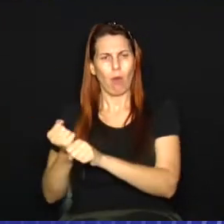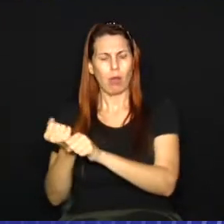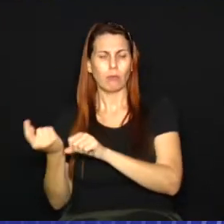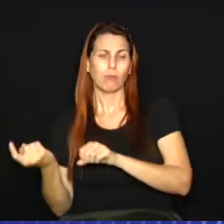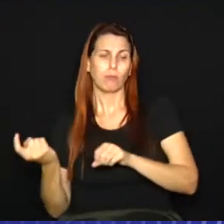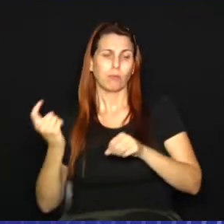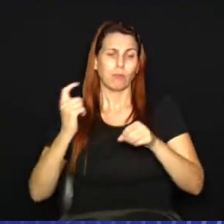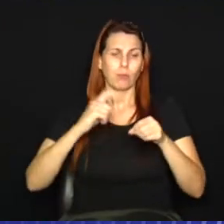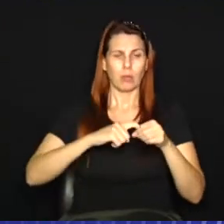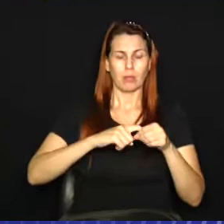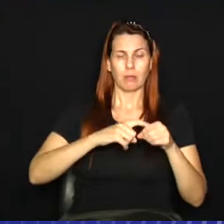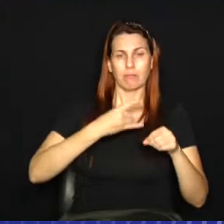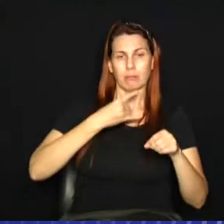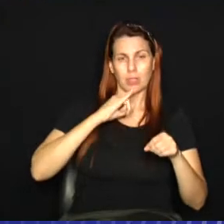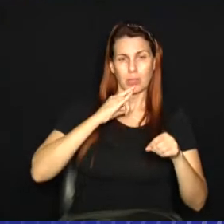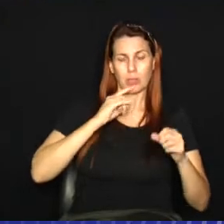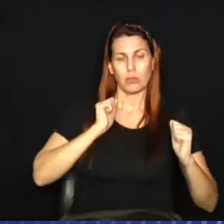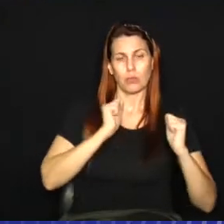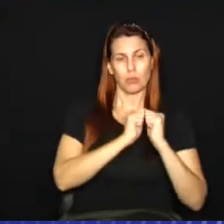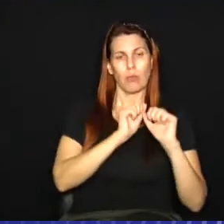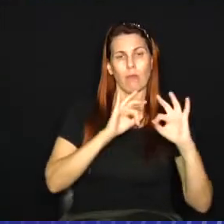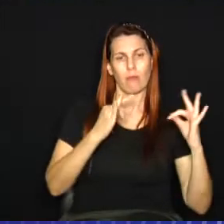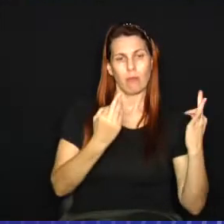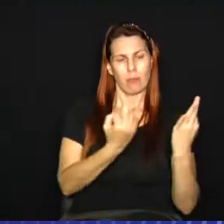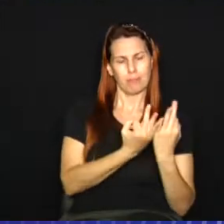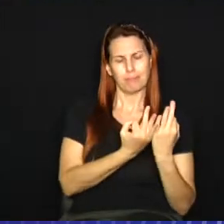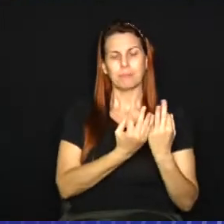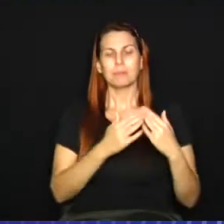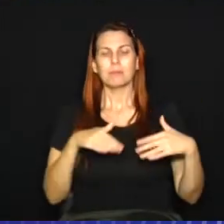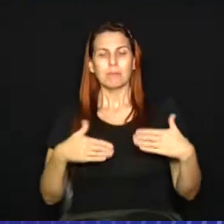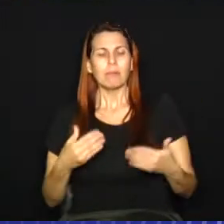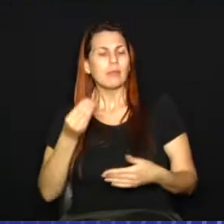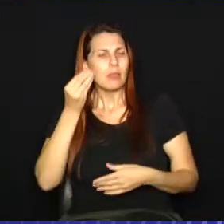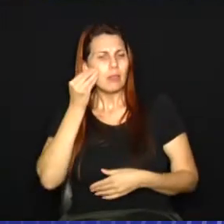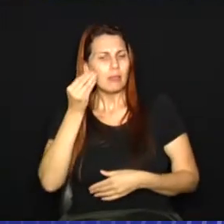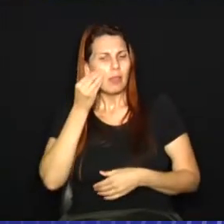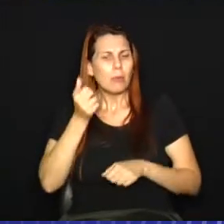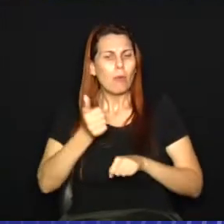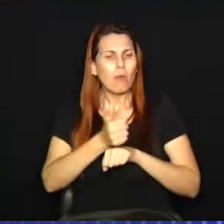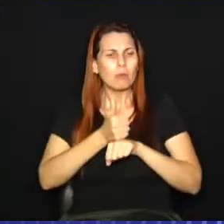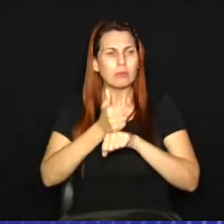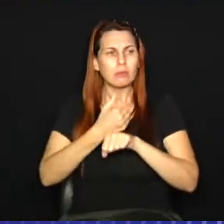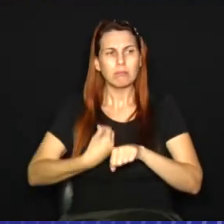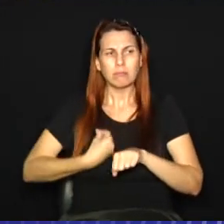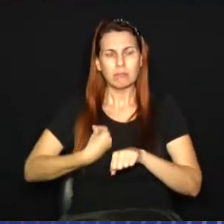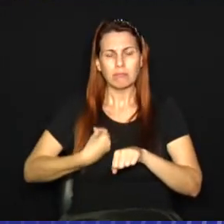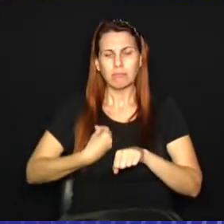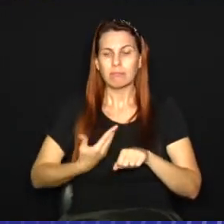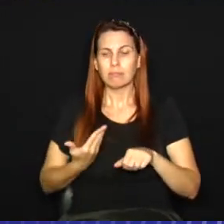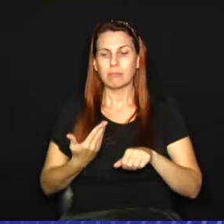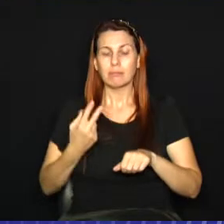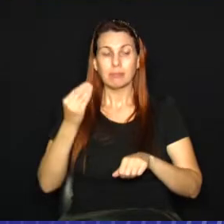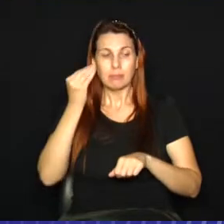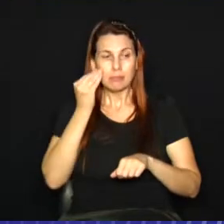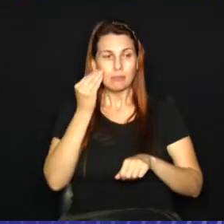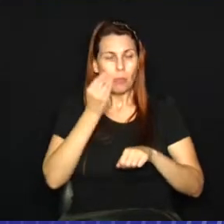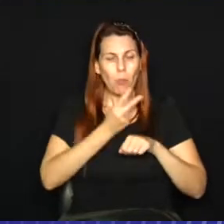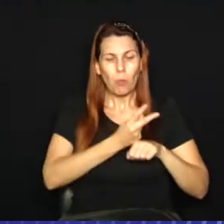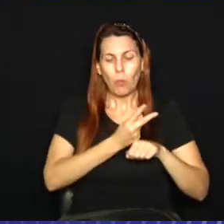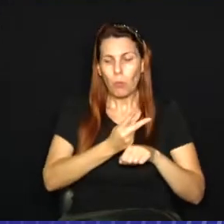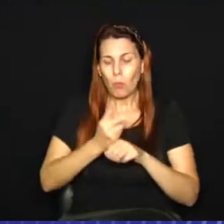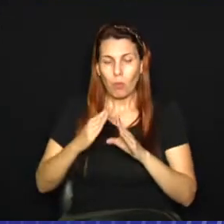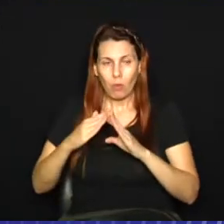para o convívio familiar. Na tentativa de recomeçar a vida profissional, buscou junto aos salesianos um